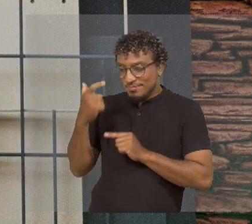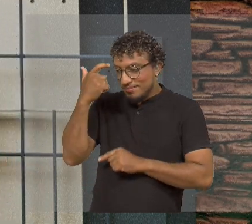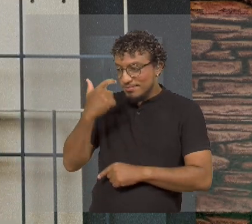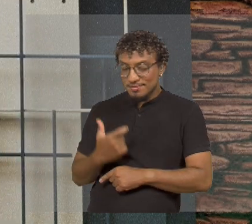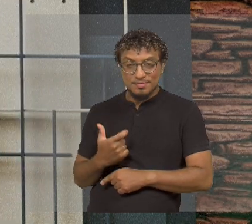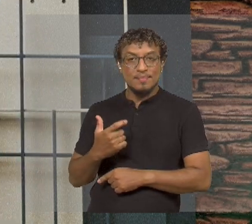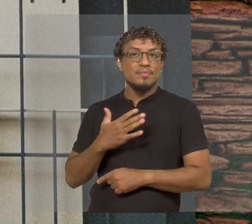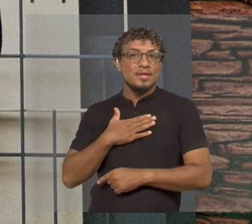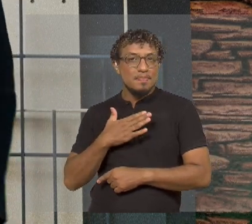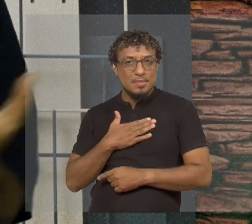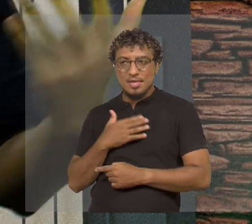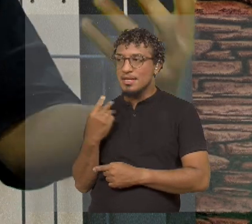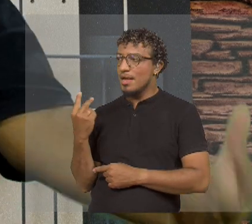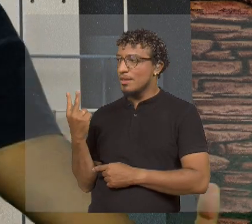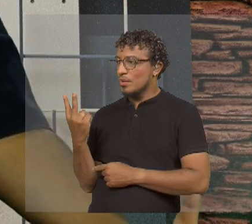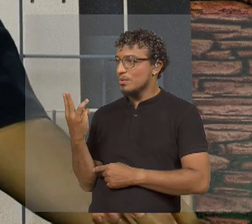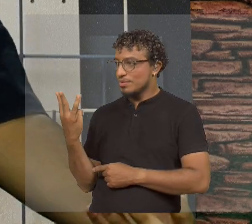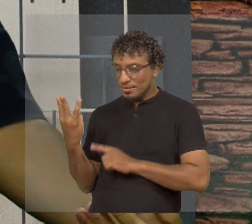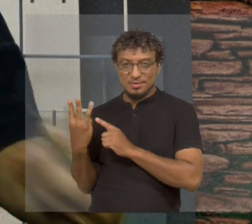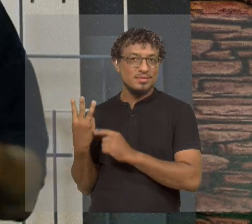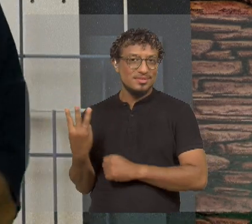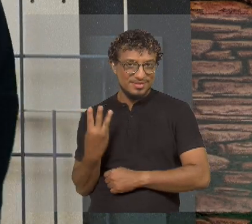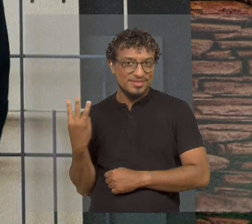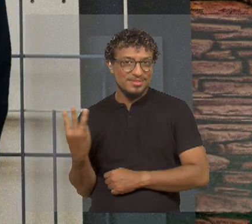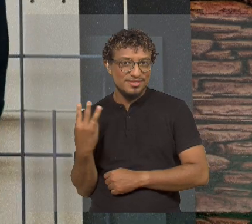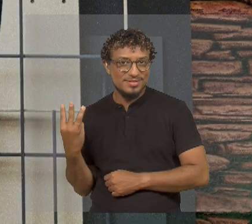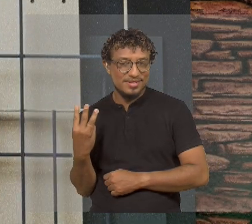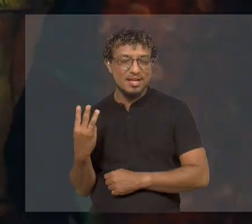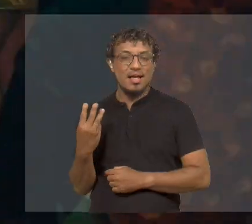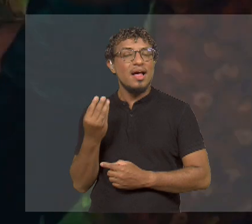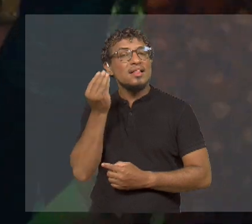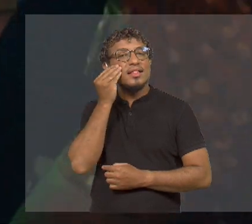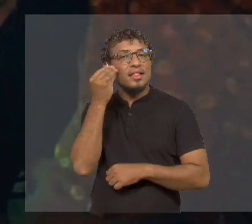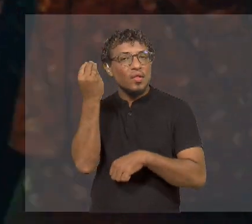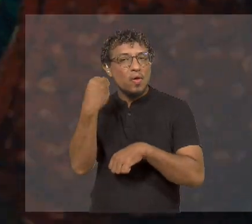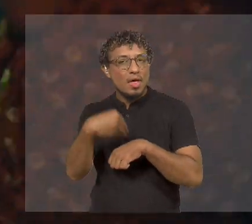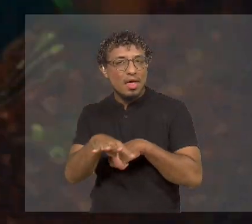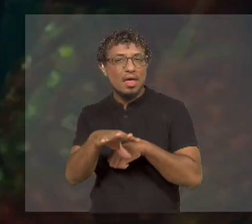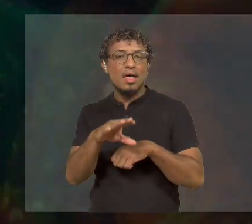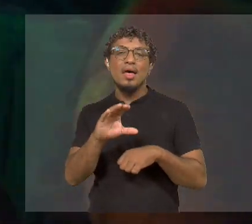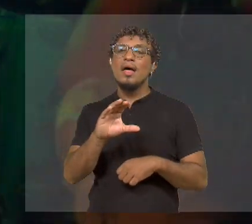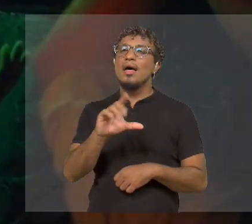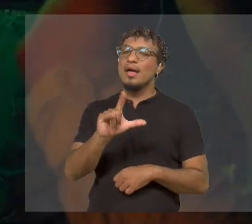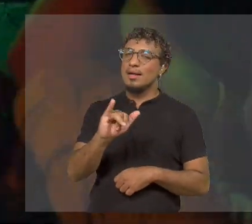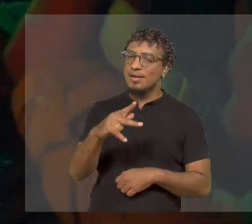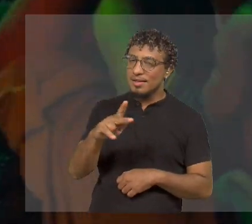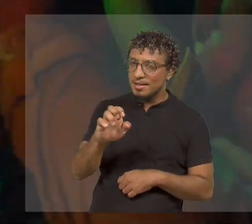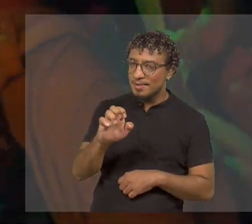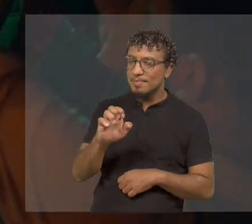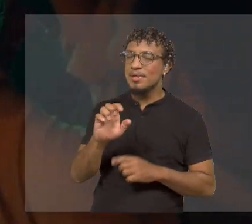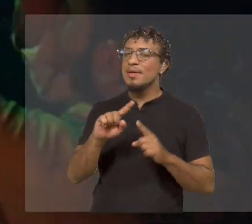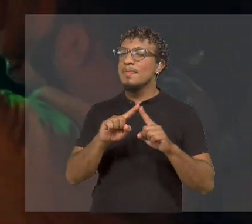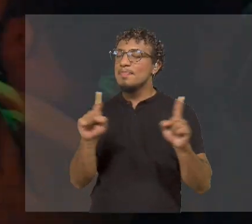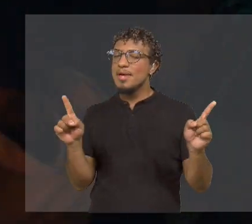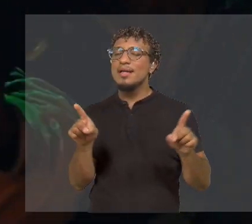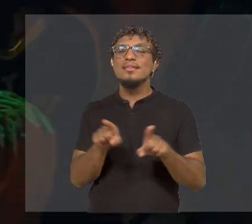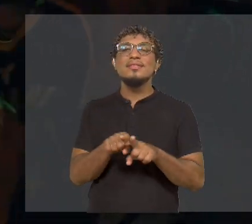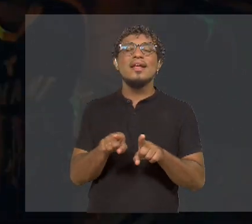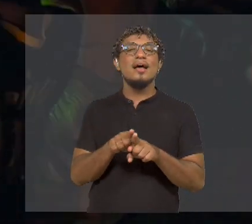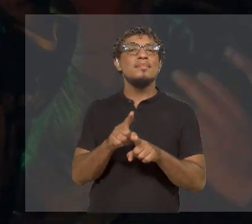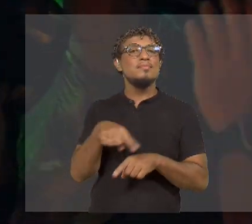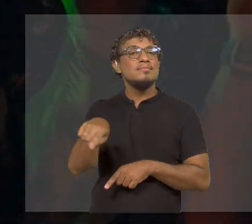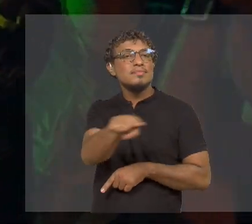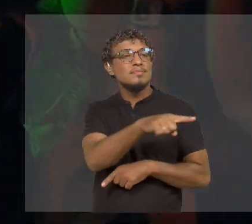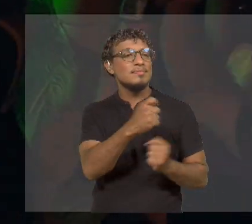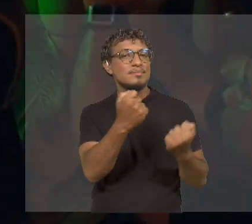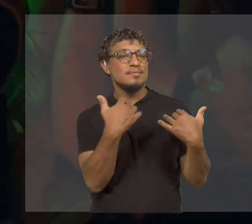cara tanto minha, de Deon e de Kaminsky, sabe? A gente tentou passar isso no clipe, mas também é muito para se sentir a